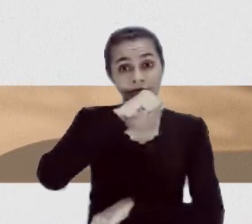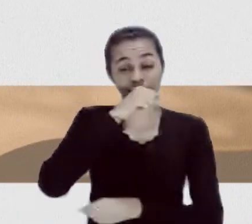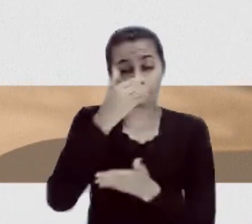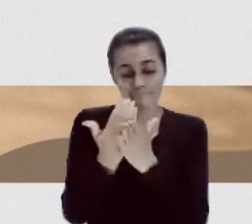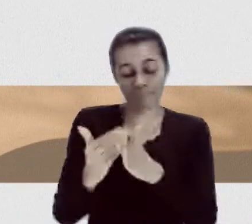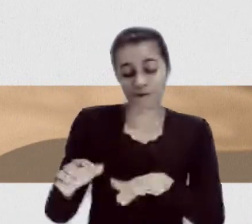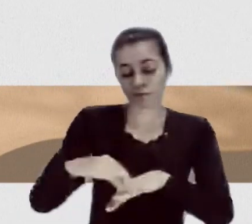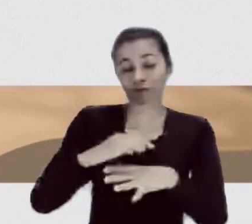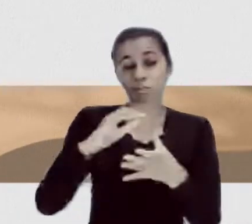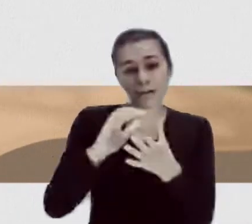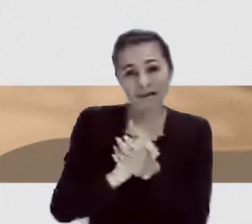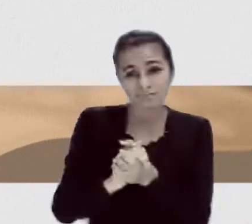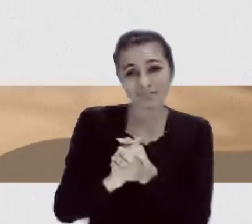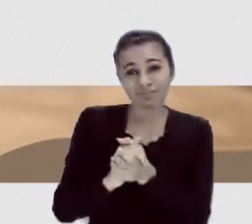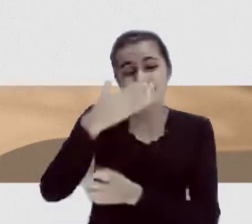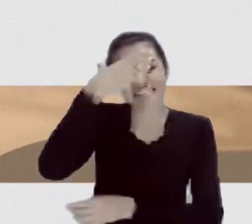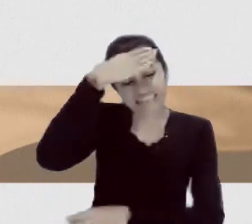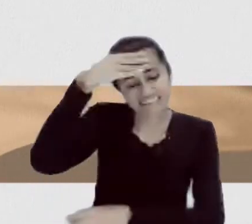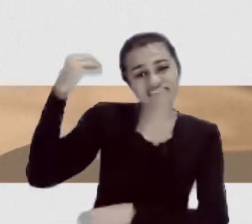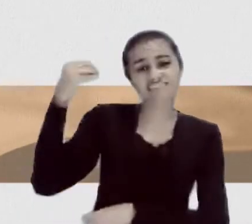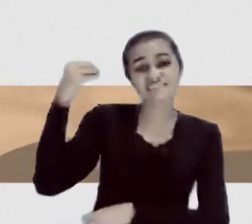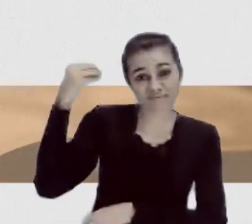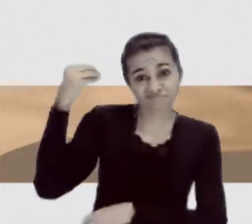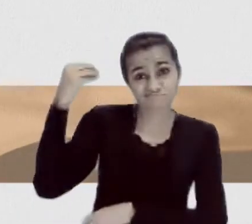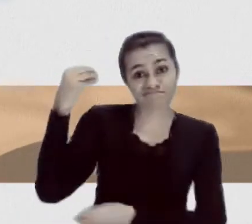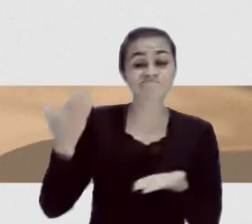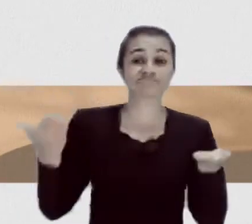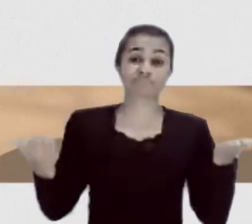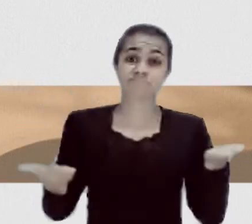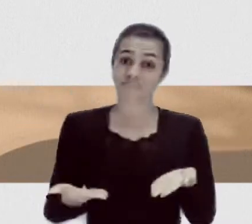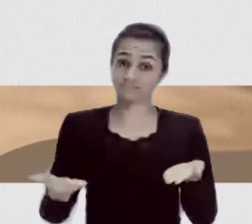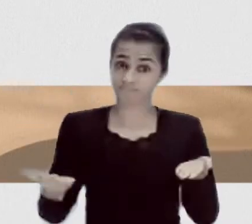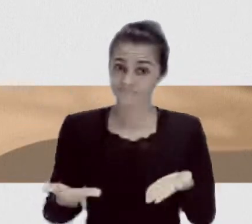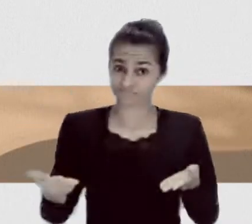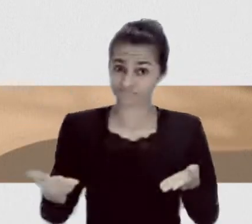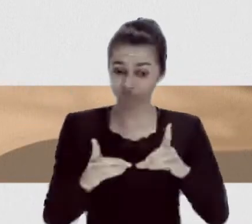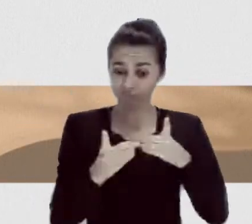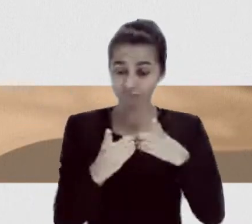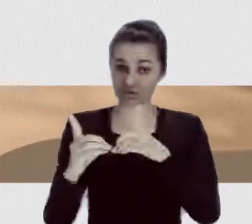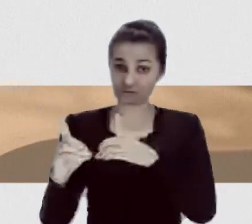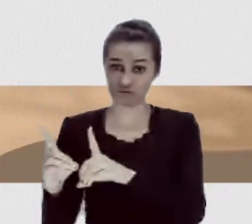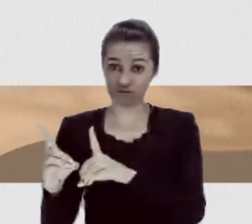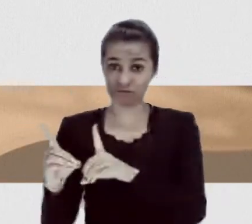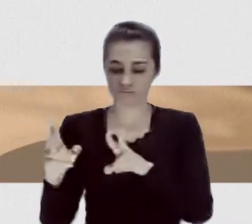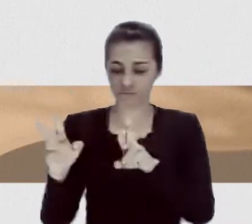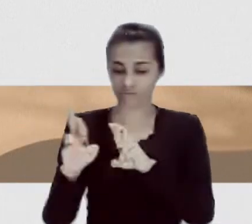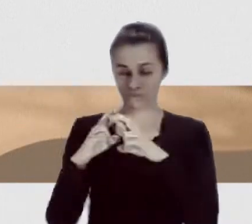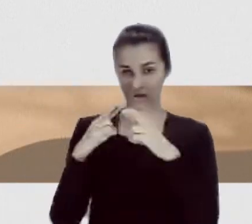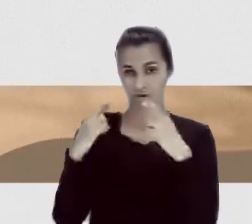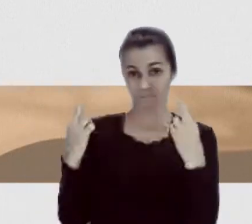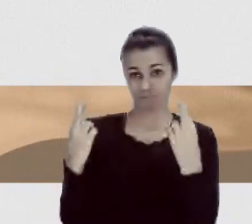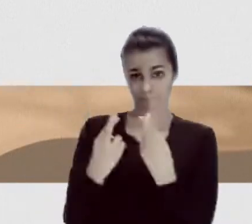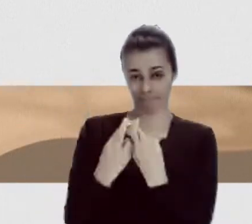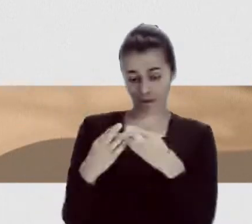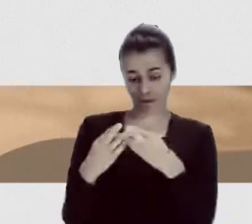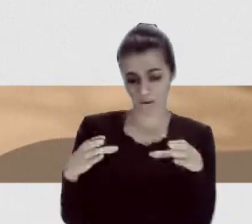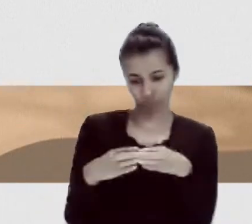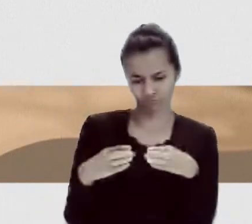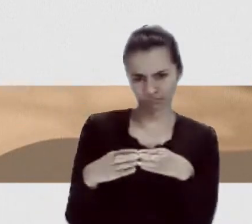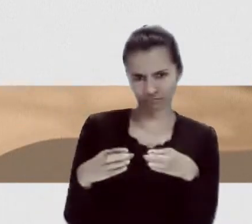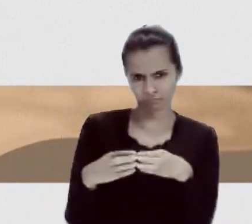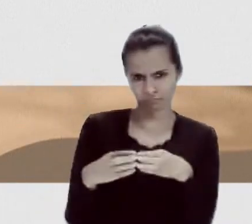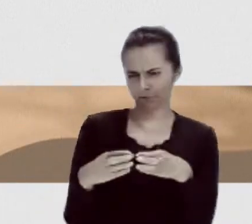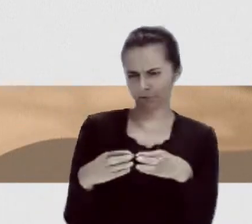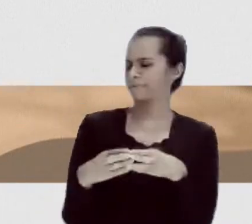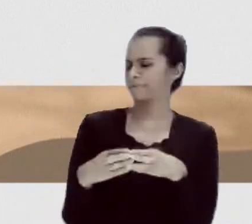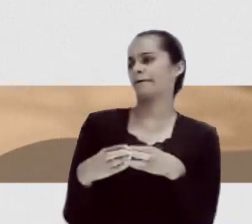isso, os 12 reuniram todos os discípulos e disseram: Não é certo que negligenciemos o ministério da palavra de Deus